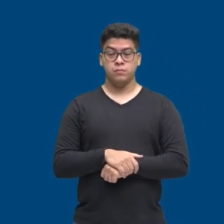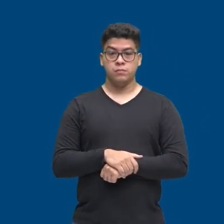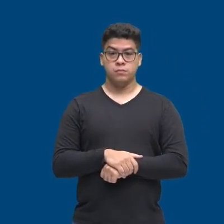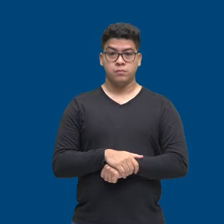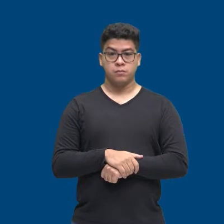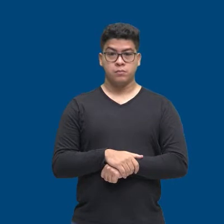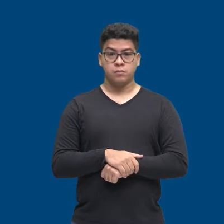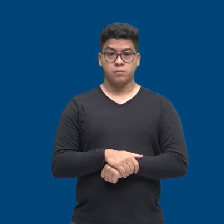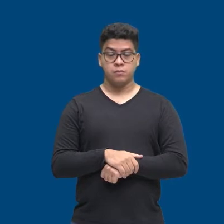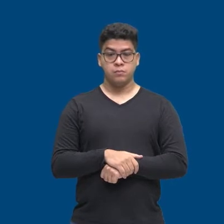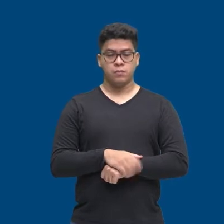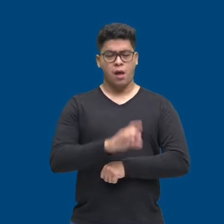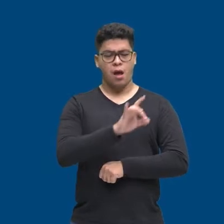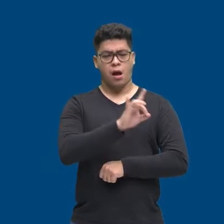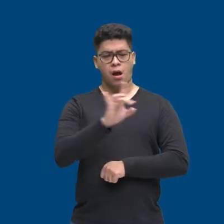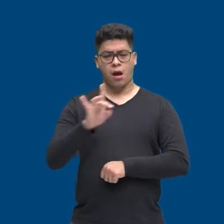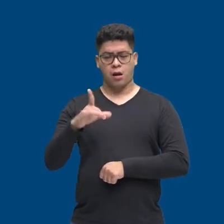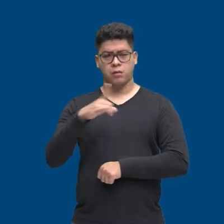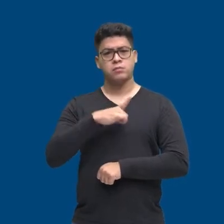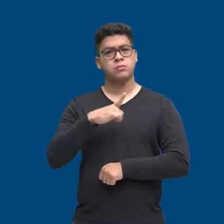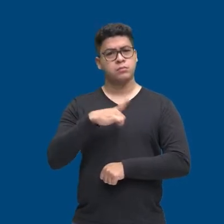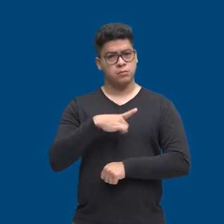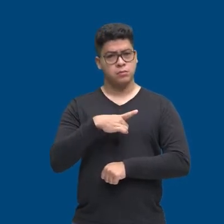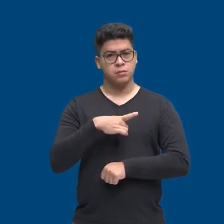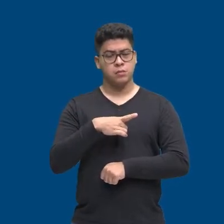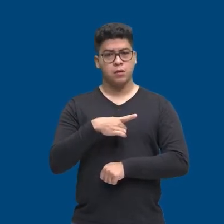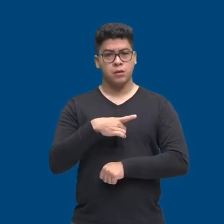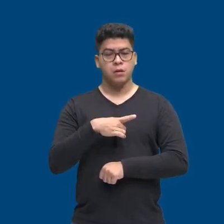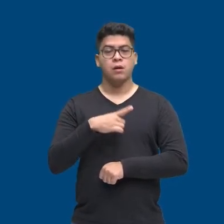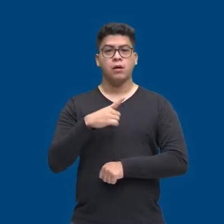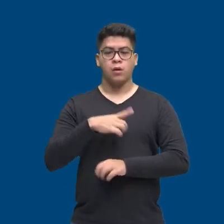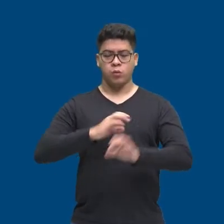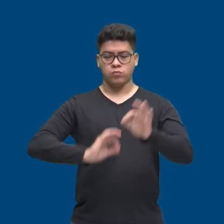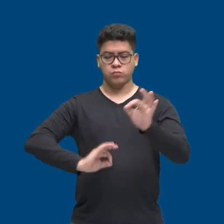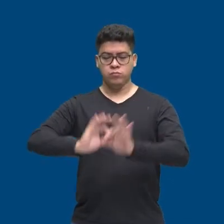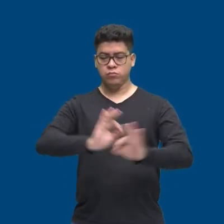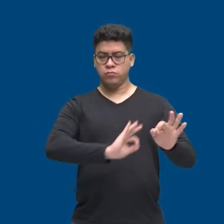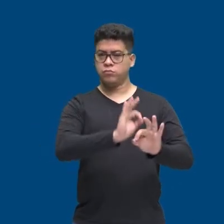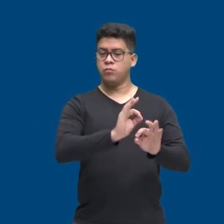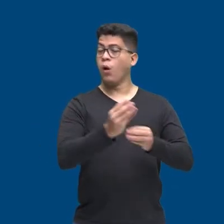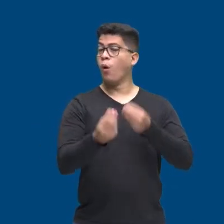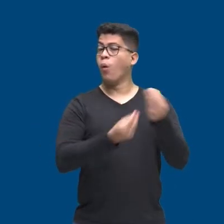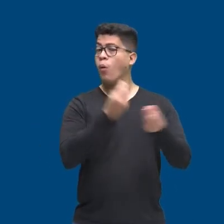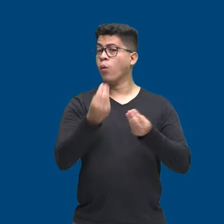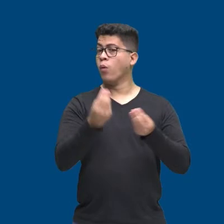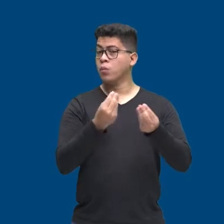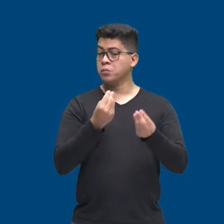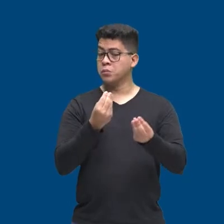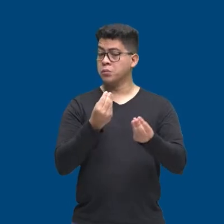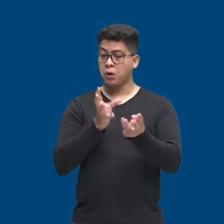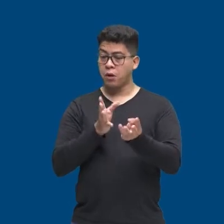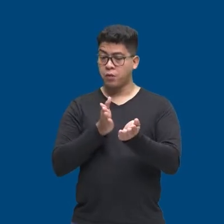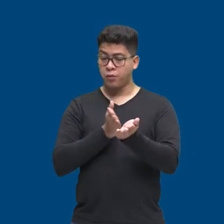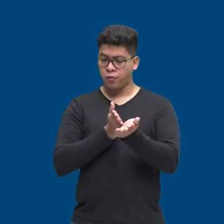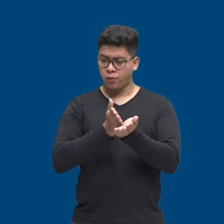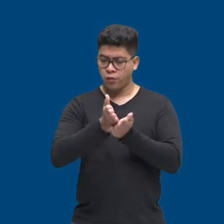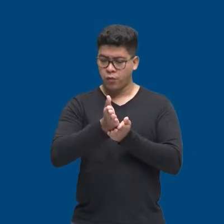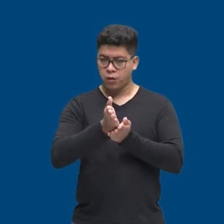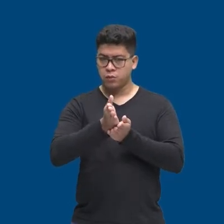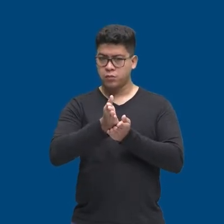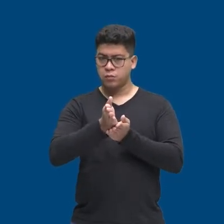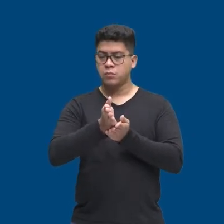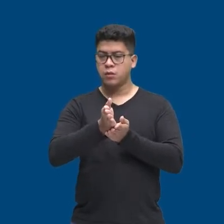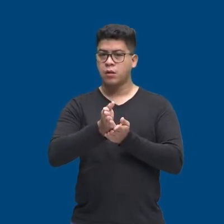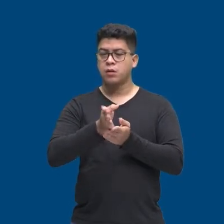tá então cada um deles vai ter o movimento e uma forma de capturar E como eu falei para vocês o nosso